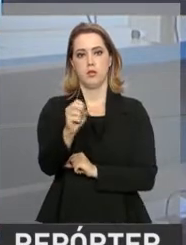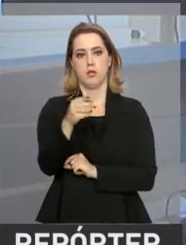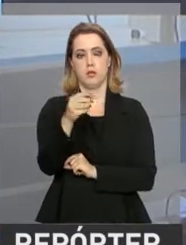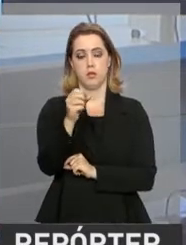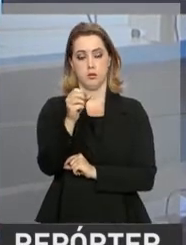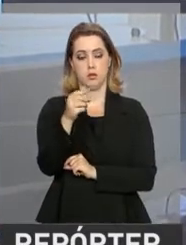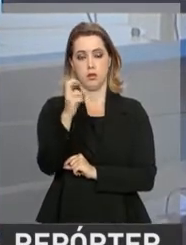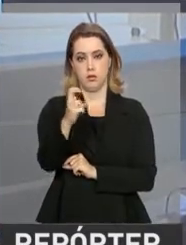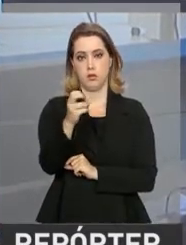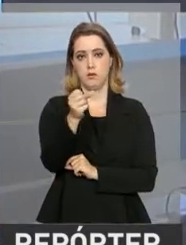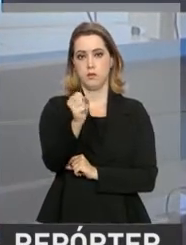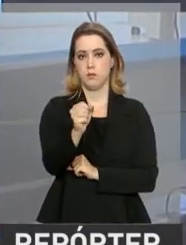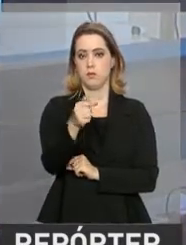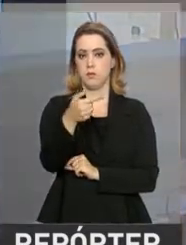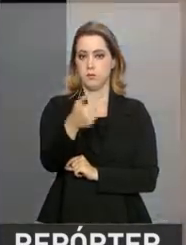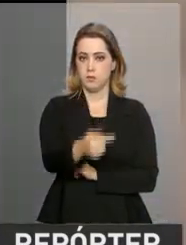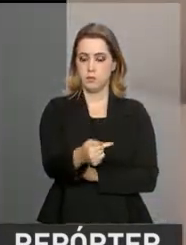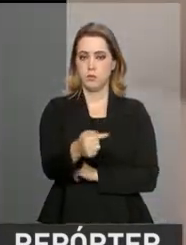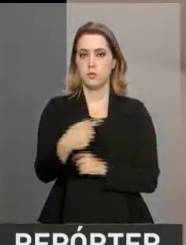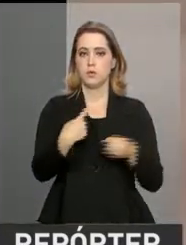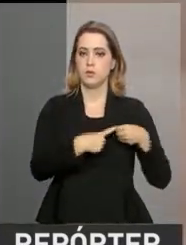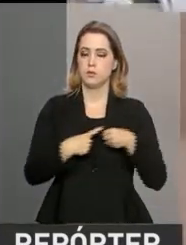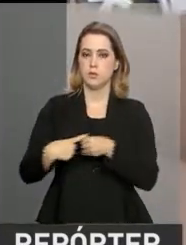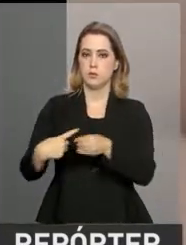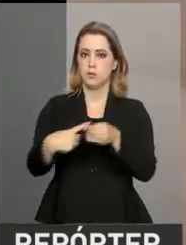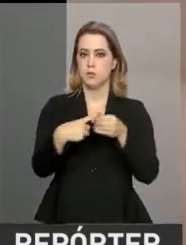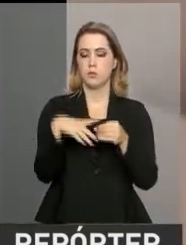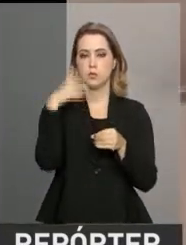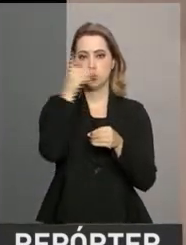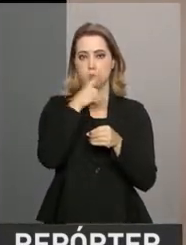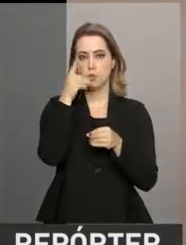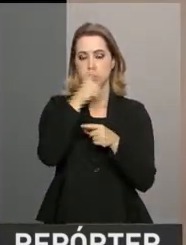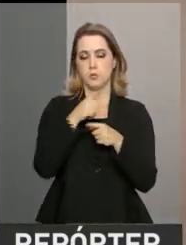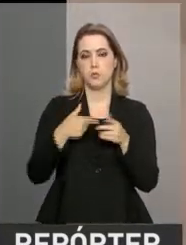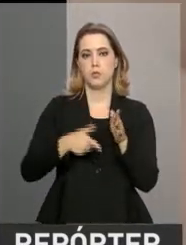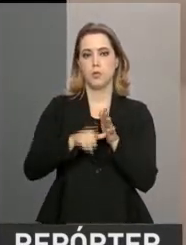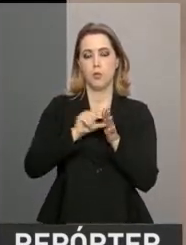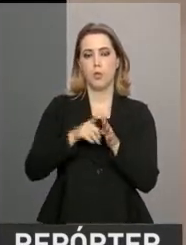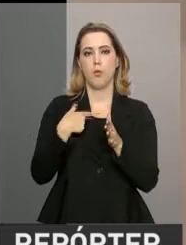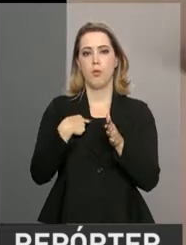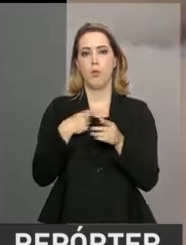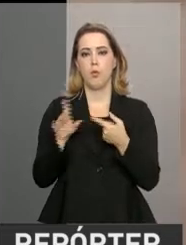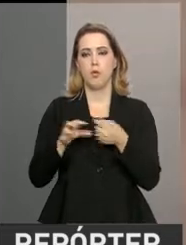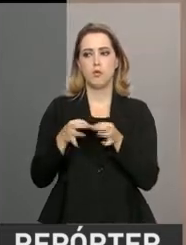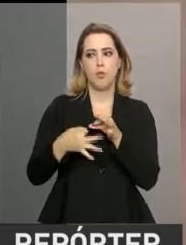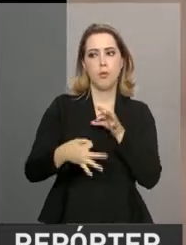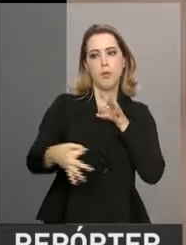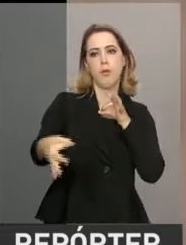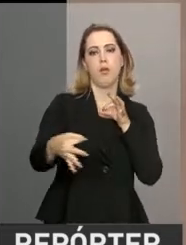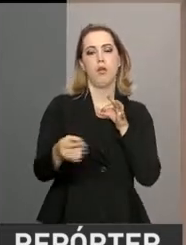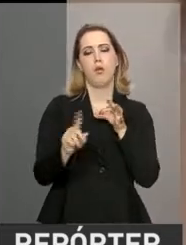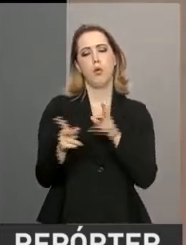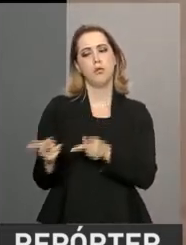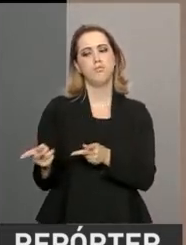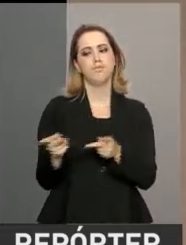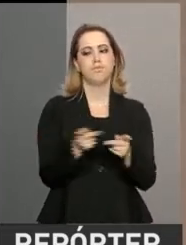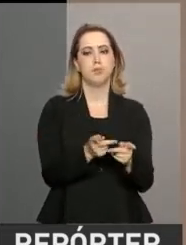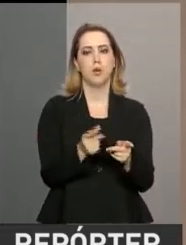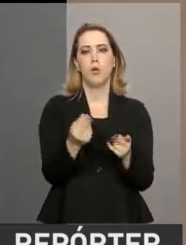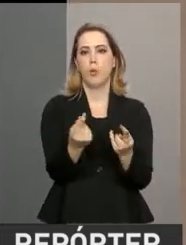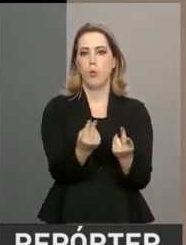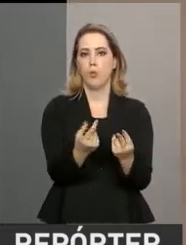a partir de domingo as ligações vão deixar de ser cobradas como interurbanas e terão a mesma tarifa das chamadas